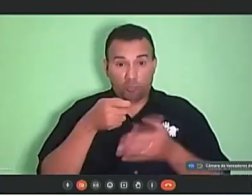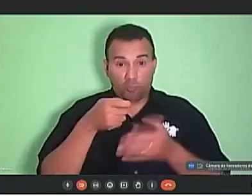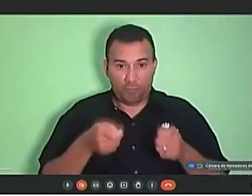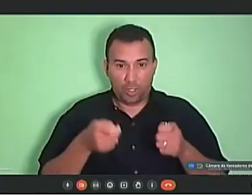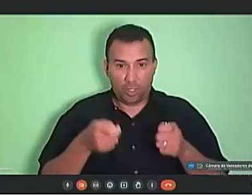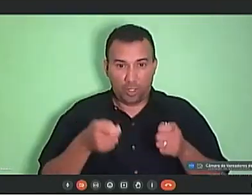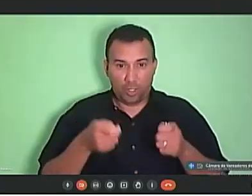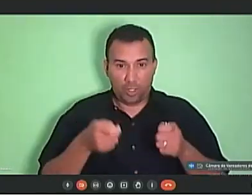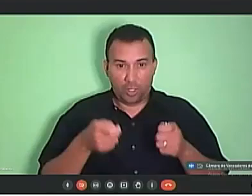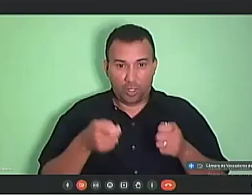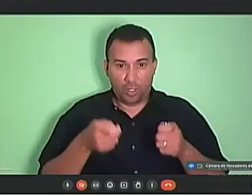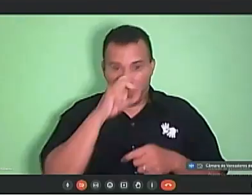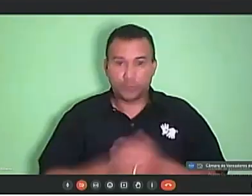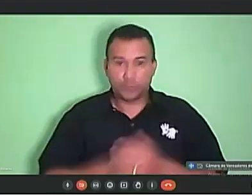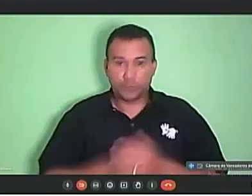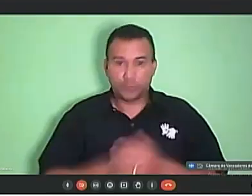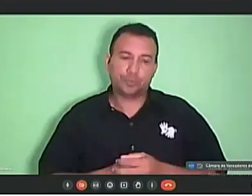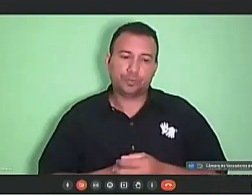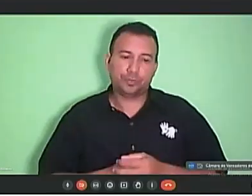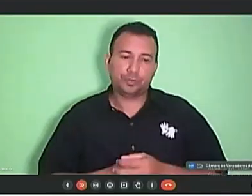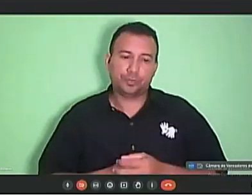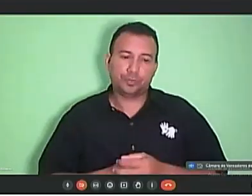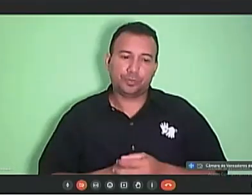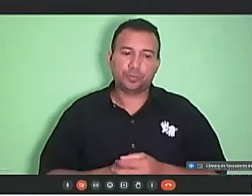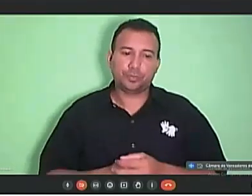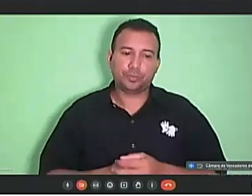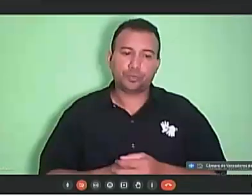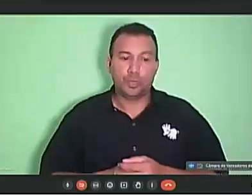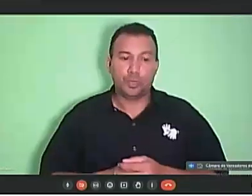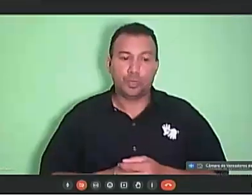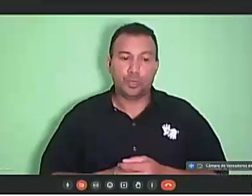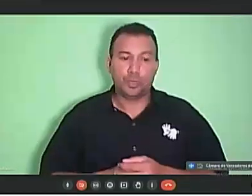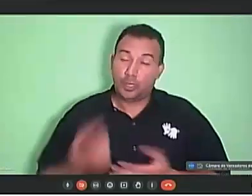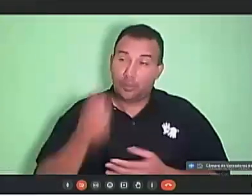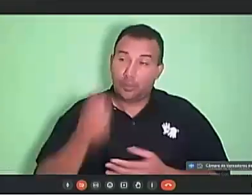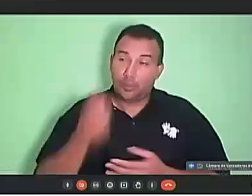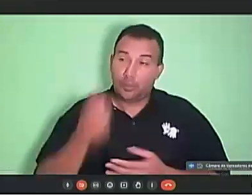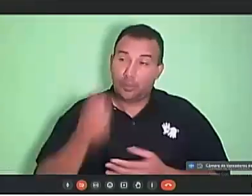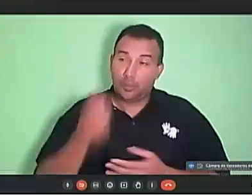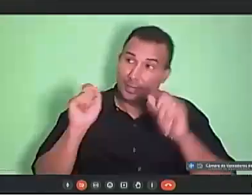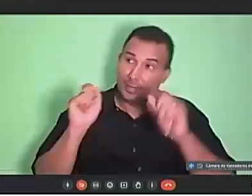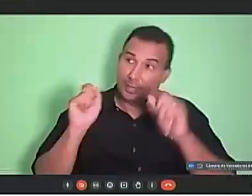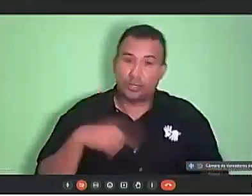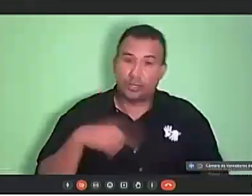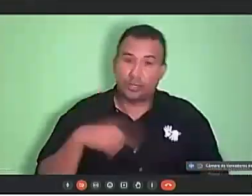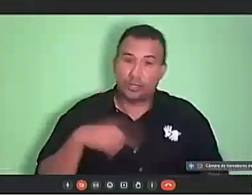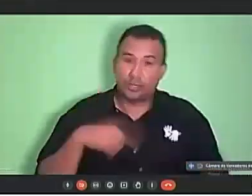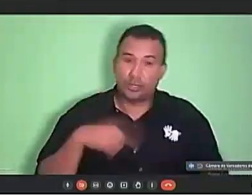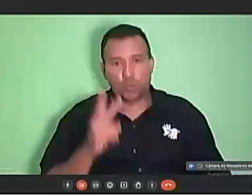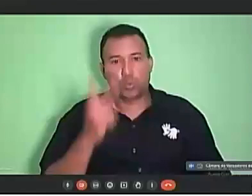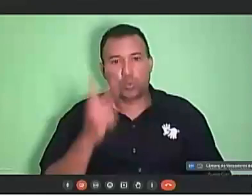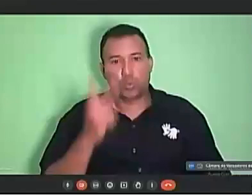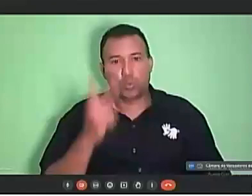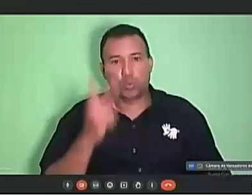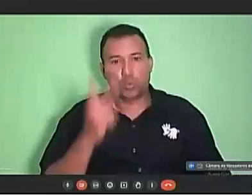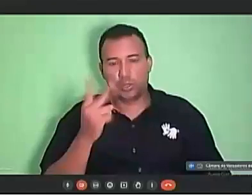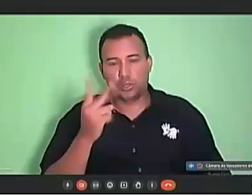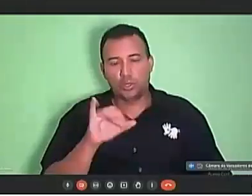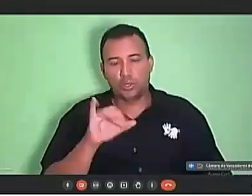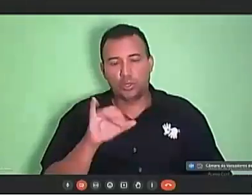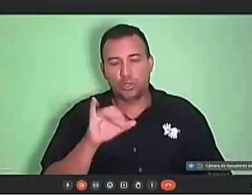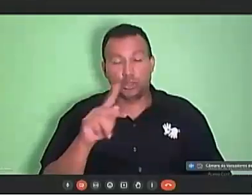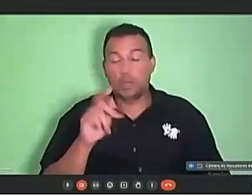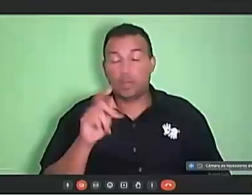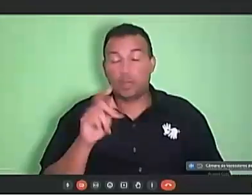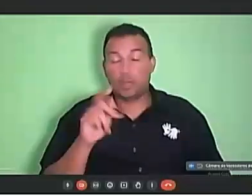Então, como vocês podem ver no telão, as 2 indicações de sistemas de diques, os maiores e